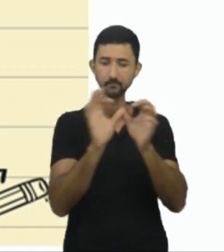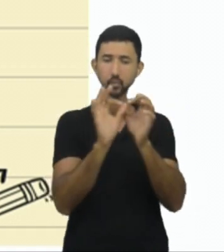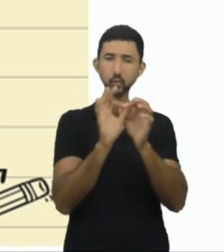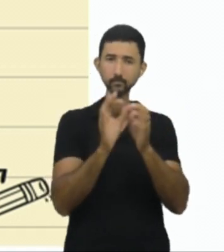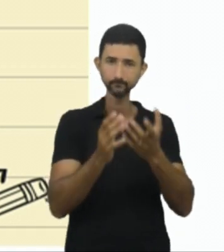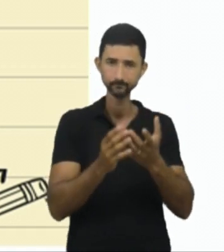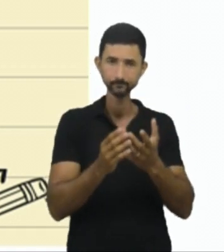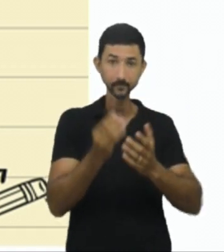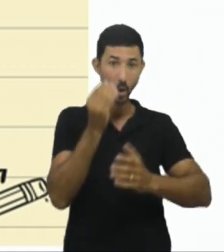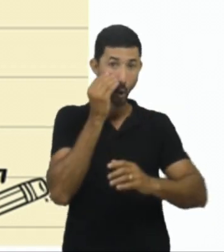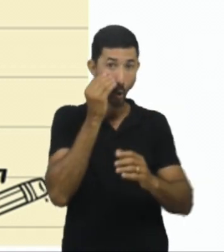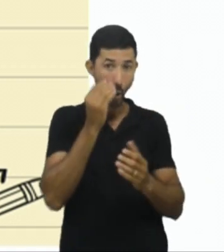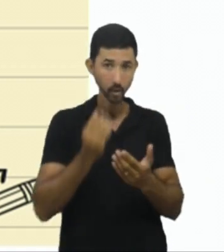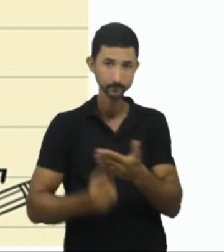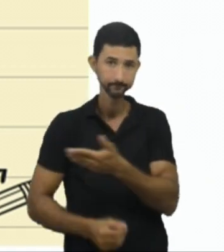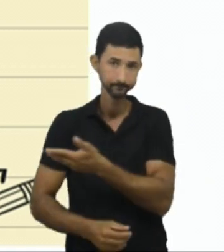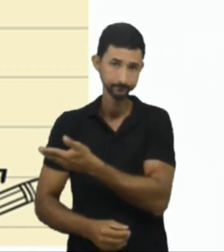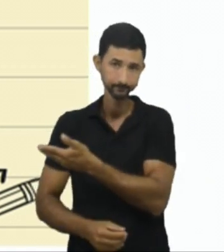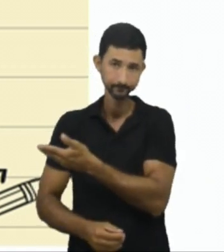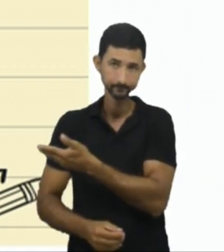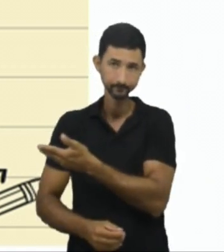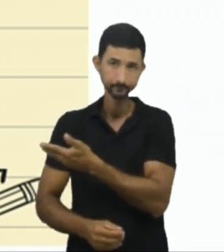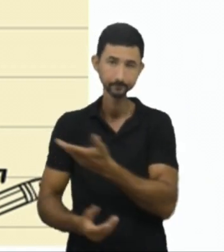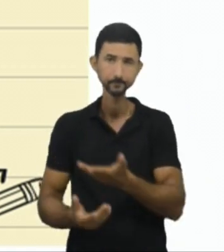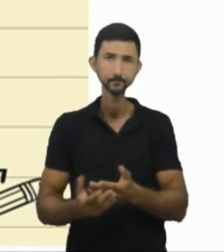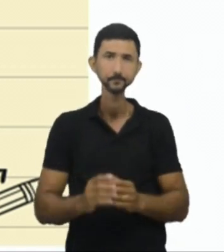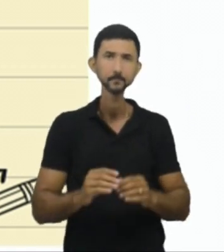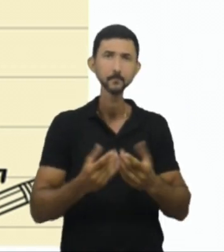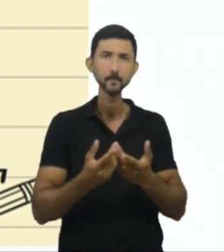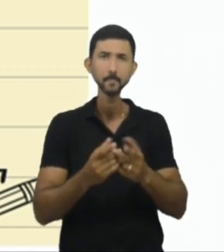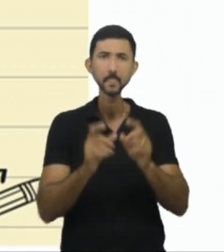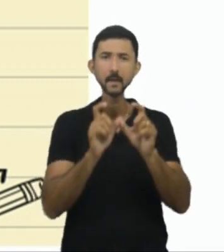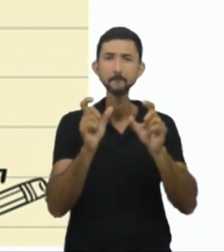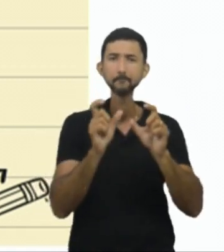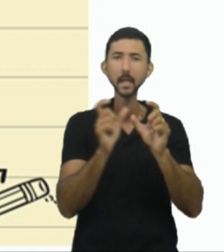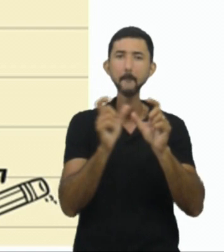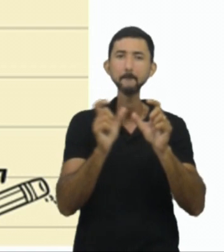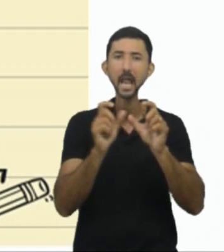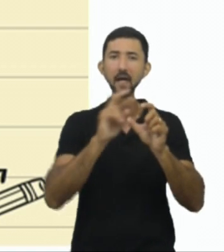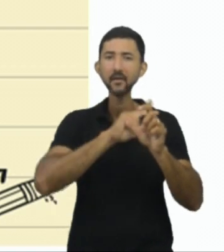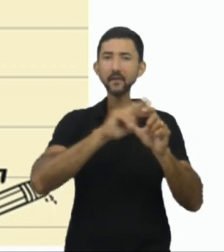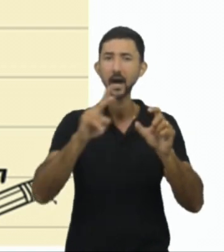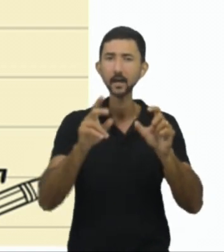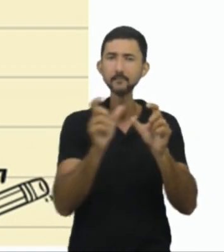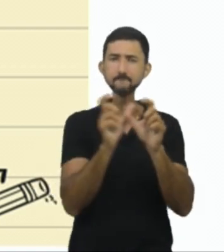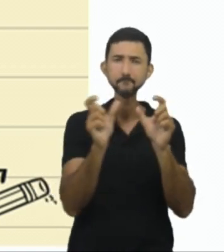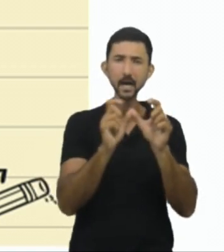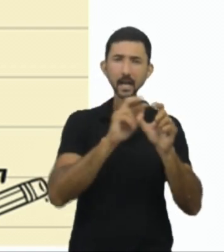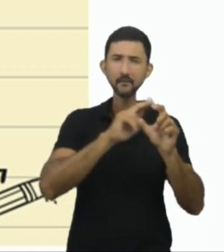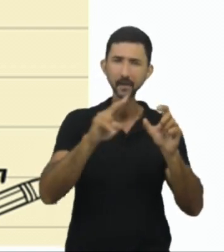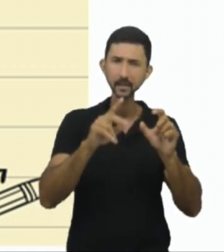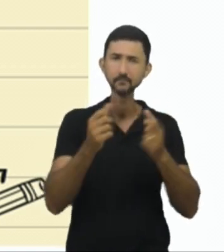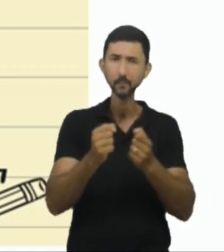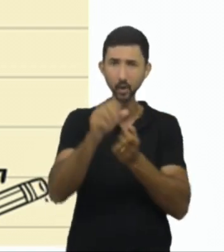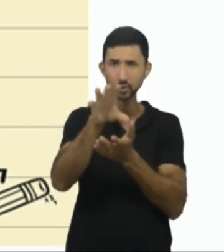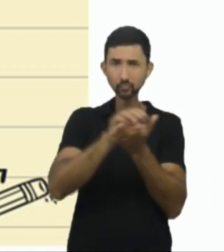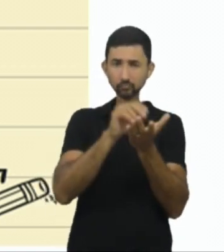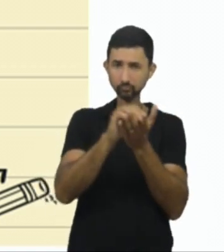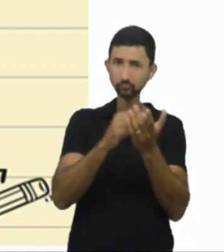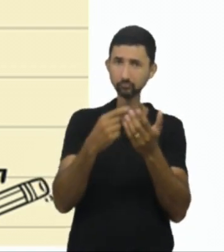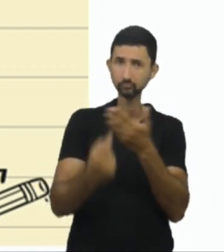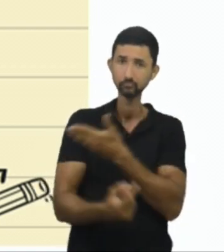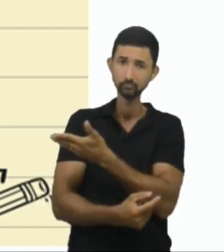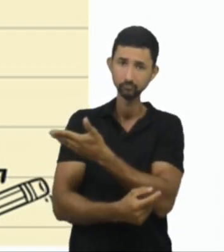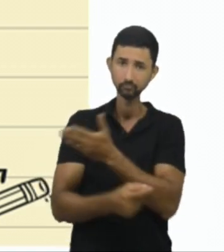que você preste atenção nisso aqui. Quando nós dizemos é a palavra variável, você pode inclusive copiar isso aí no